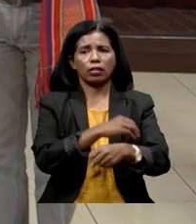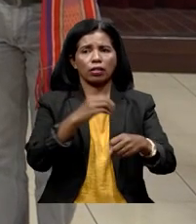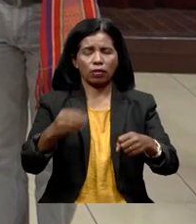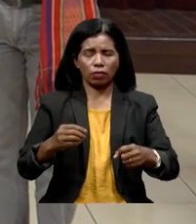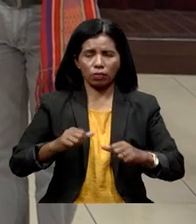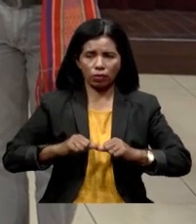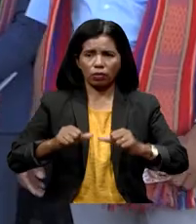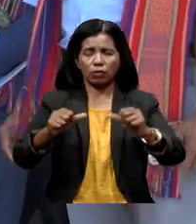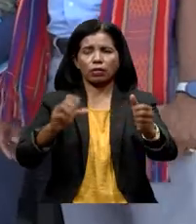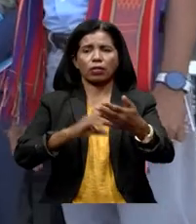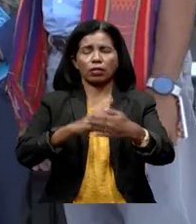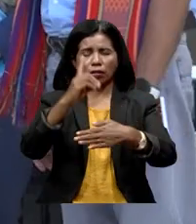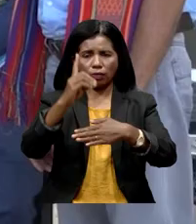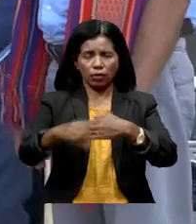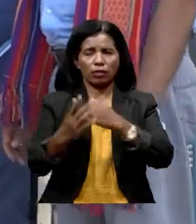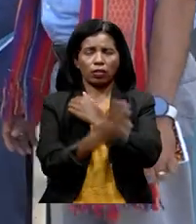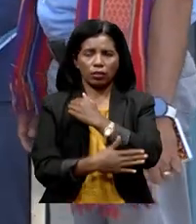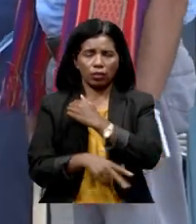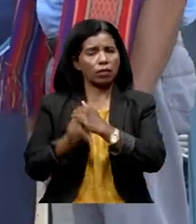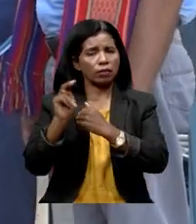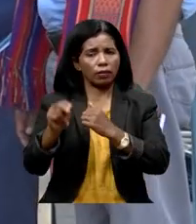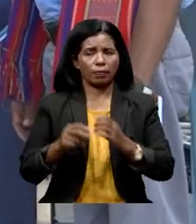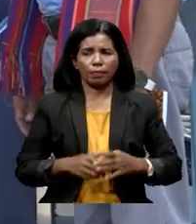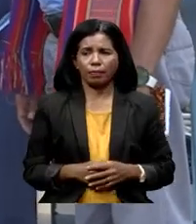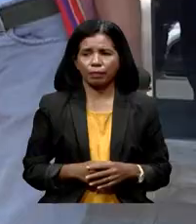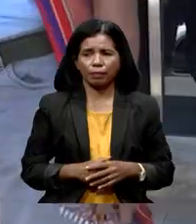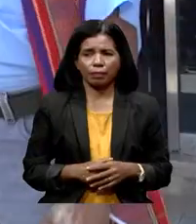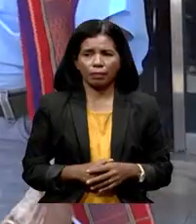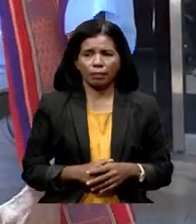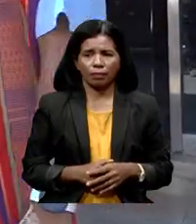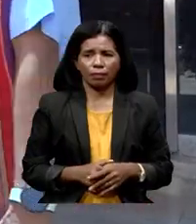continua desenvolvimento na São Nian. Dilma Sujete, Mateus Romário, Giamen.